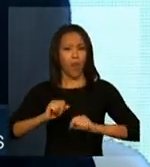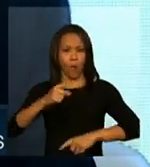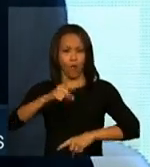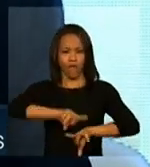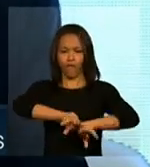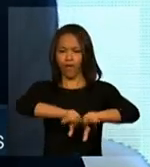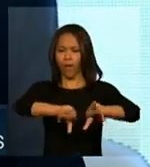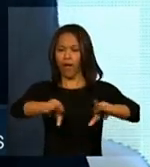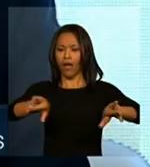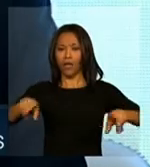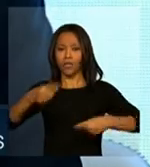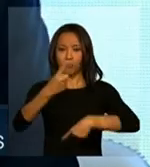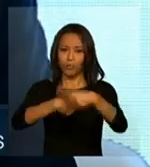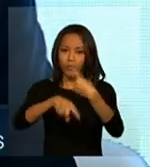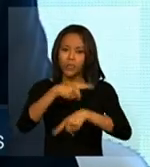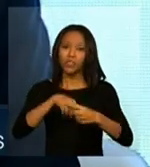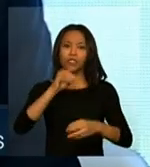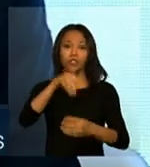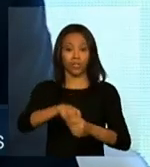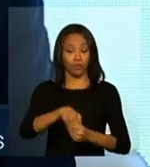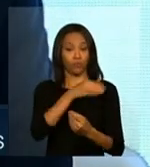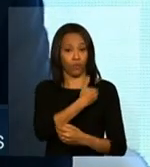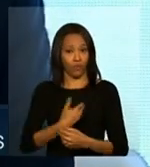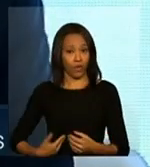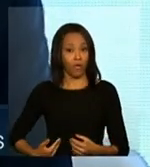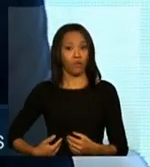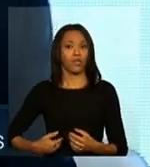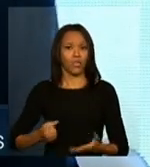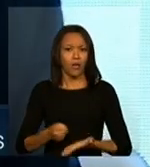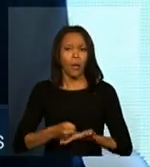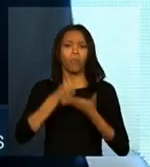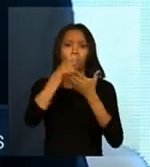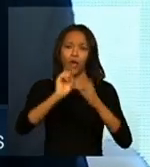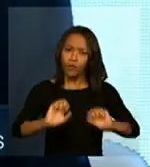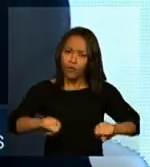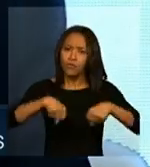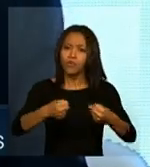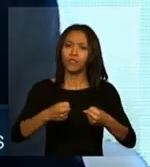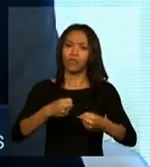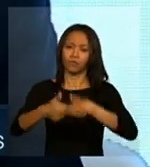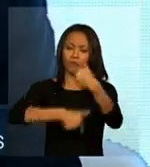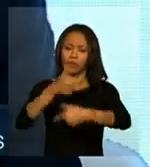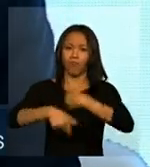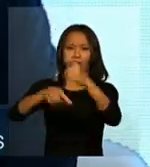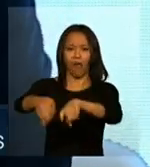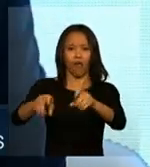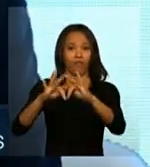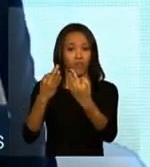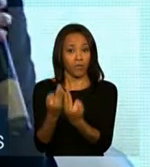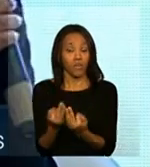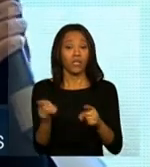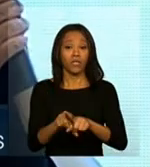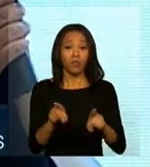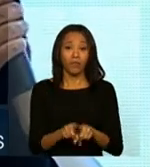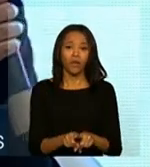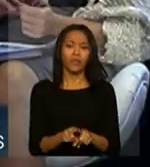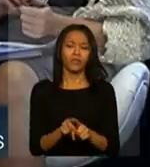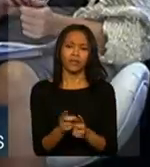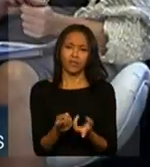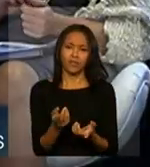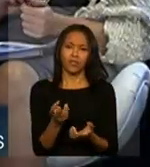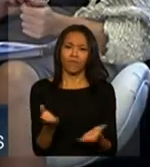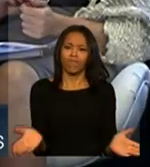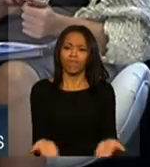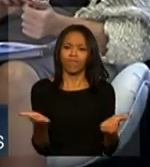públicas que permitiram o fortalecimento da agricultura familiar e o desenvolvimento rural sustentável e solidário, podemos dizer assim, no nosso